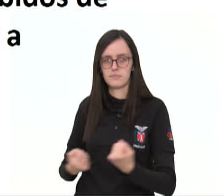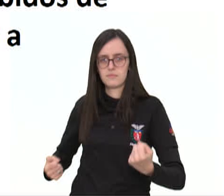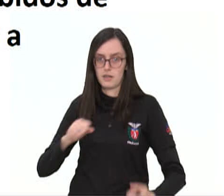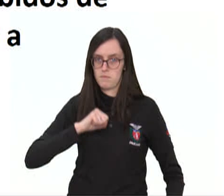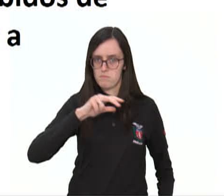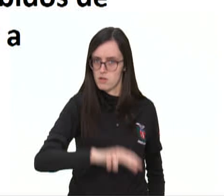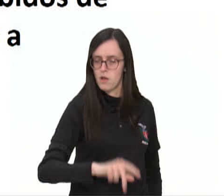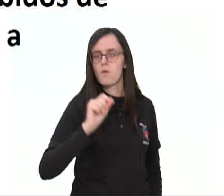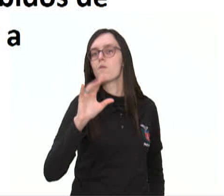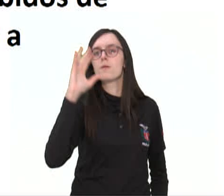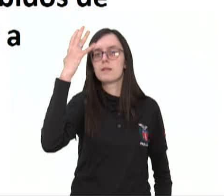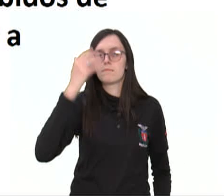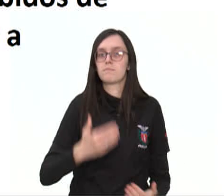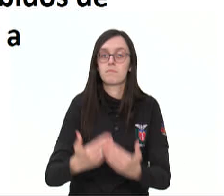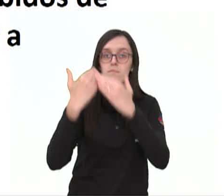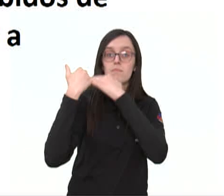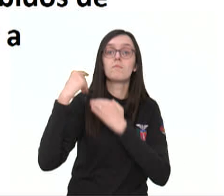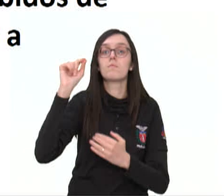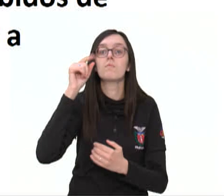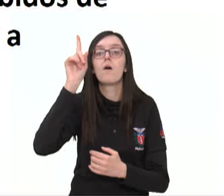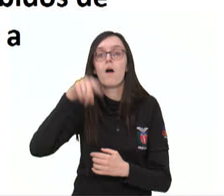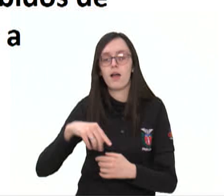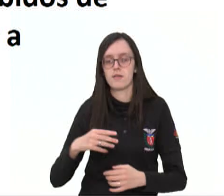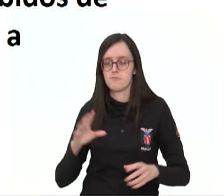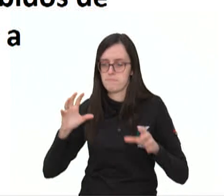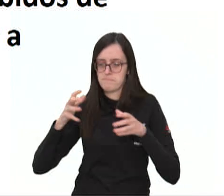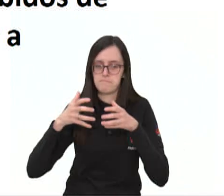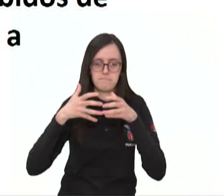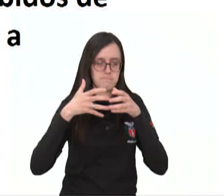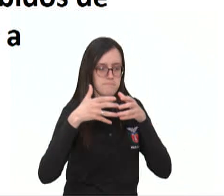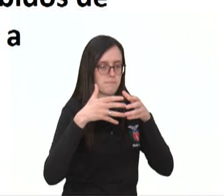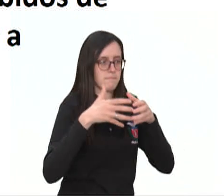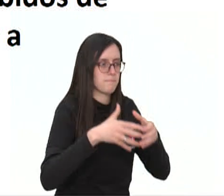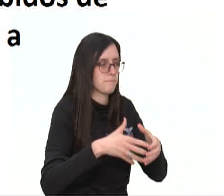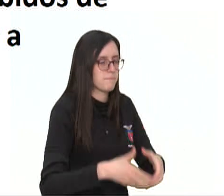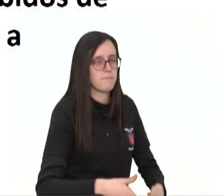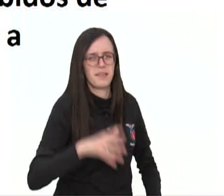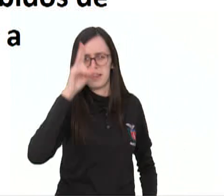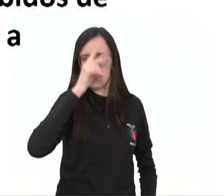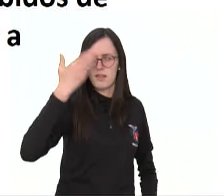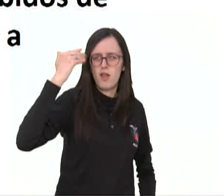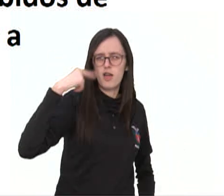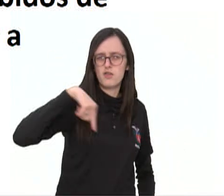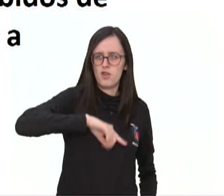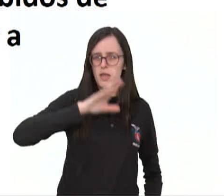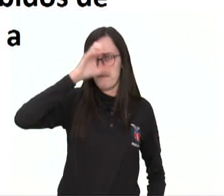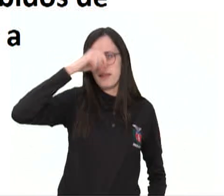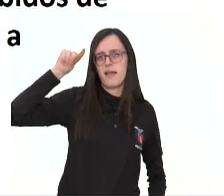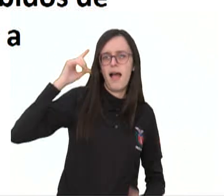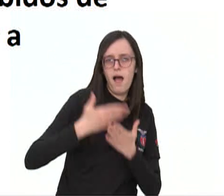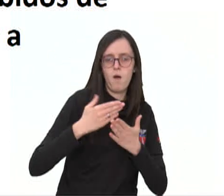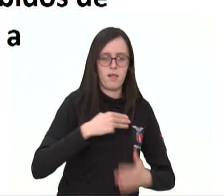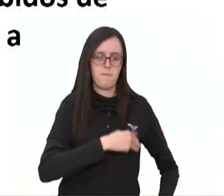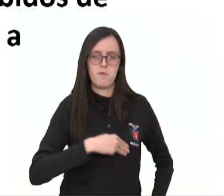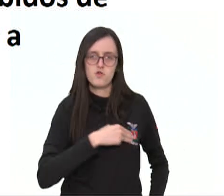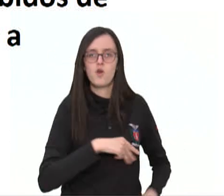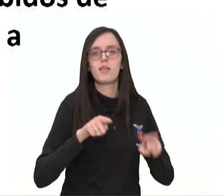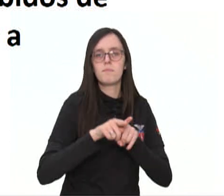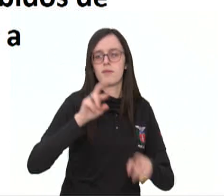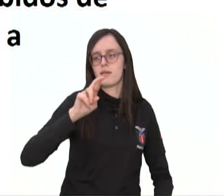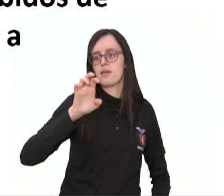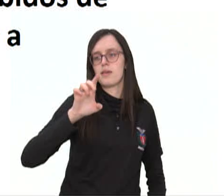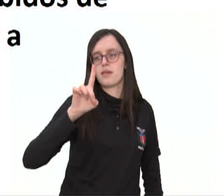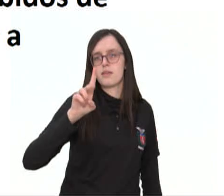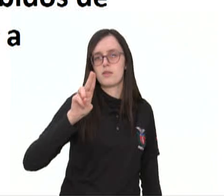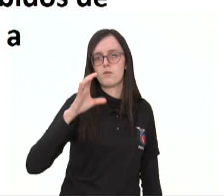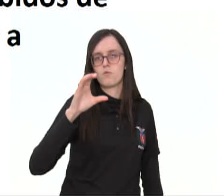portugueses foram incumbidos de criar missões, ou reduções, como a gente viu na aula, nessa região